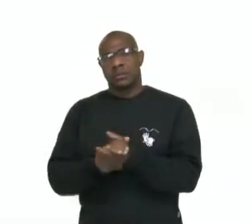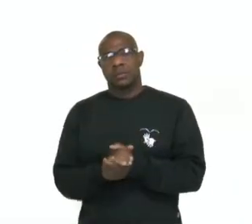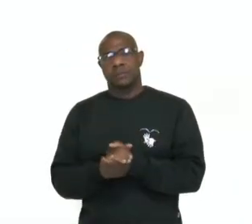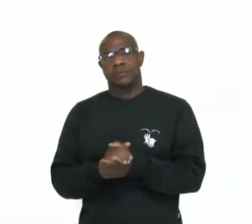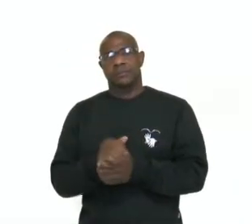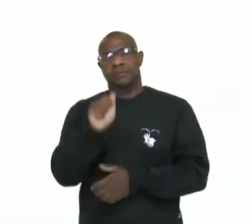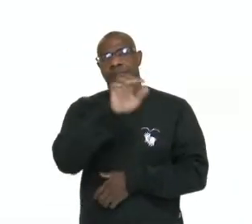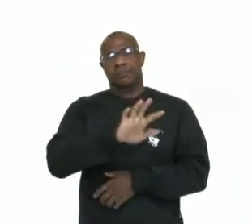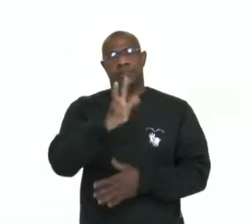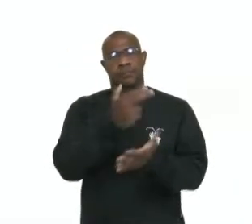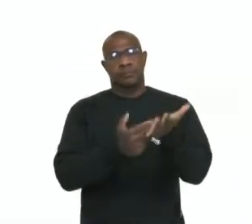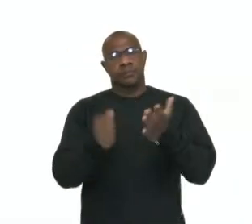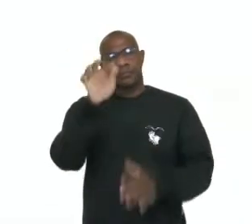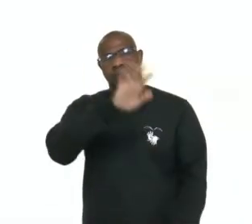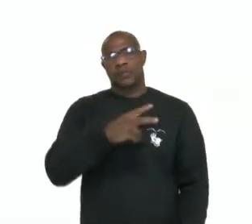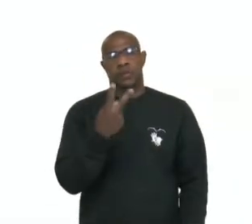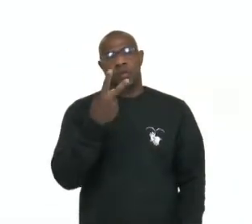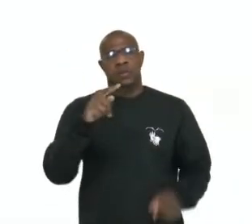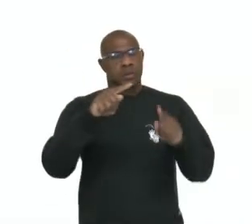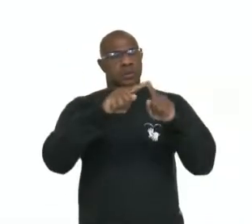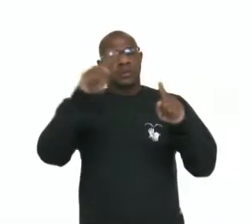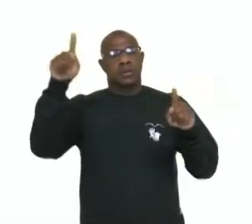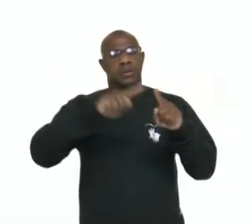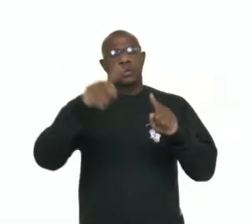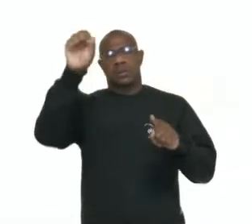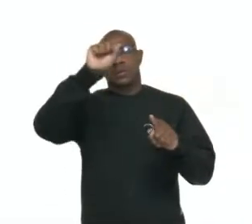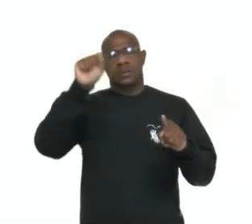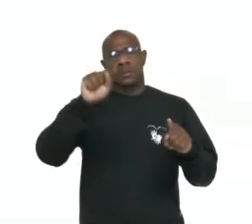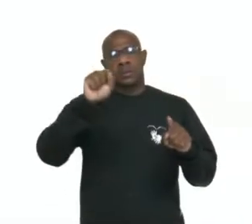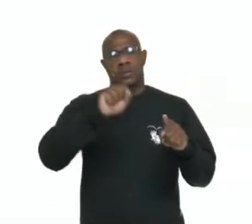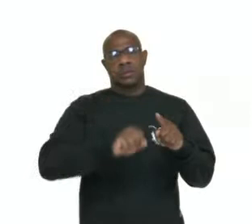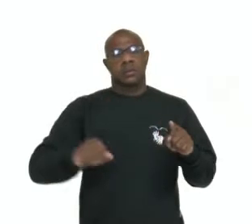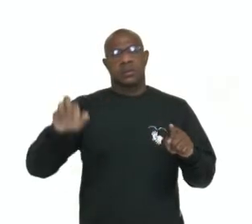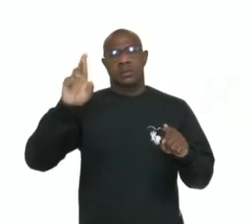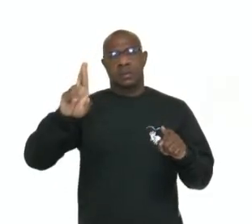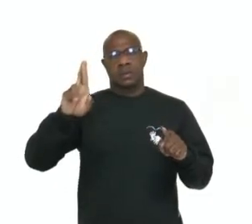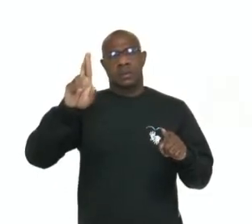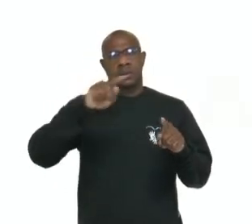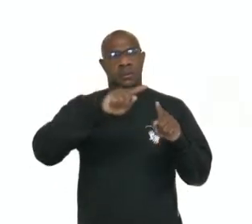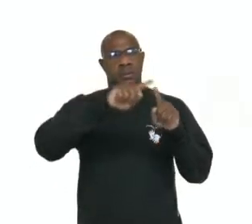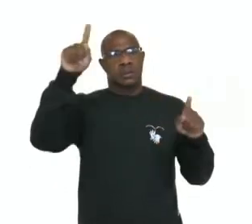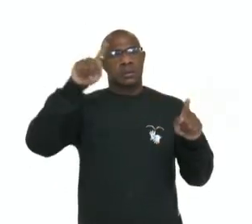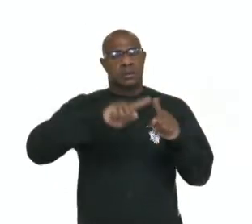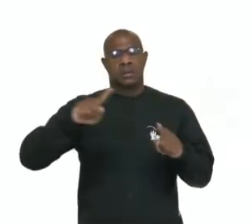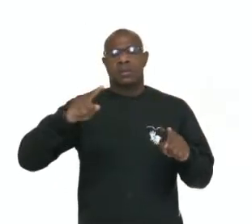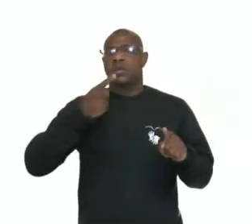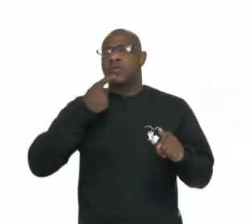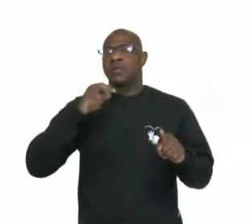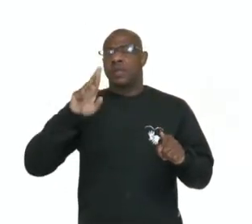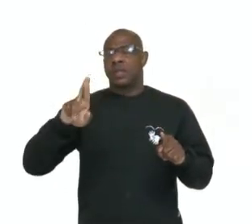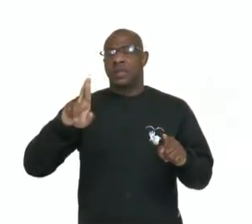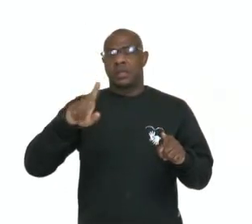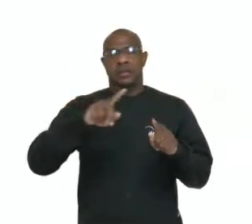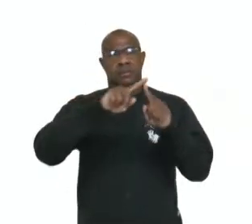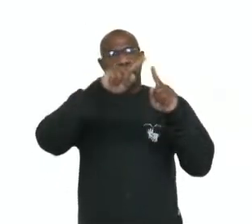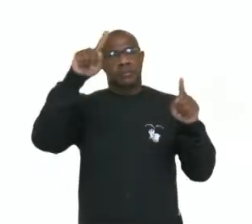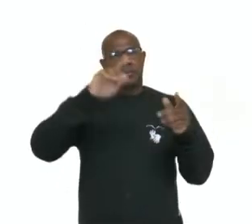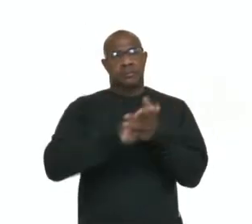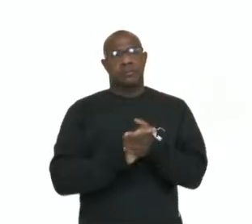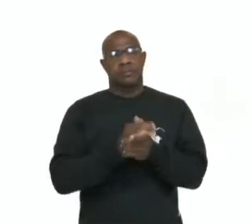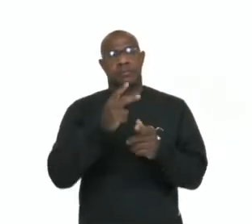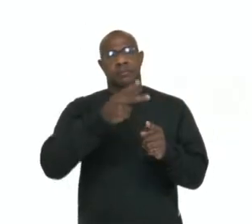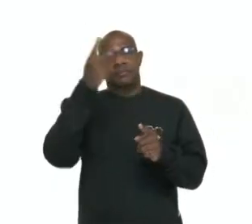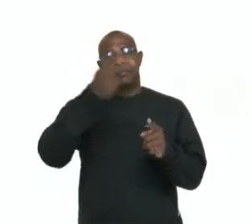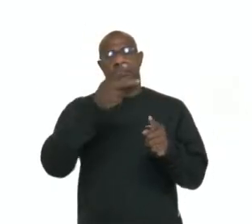nesse primeiro desenho nós temos duas retas, a reta S e a reta R, que está em vermelho. Então as duas retas estão